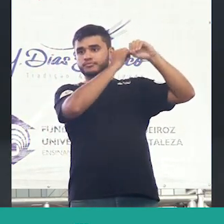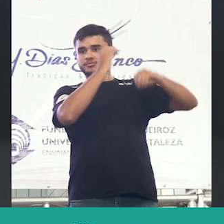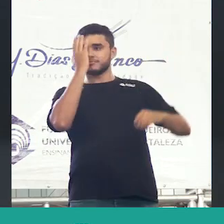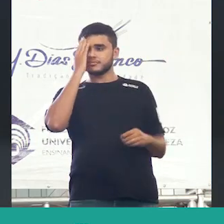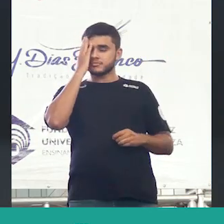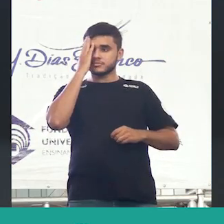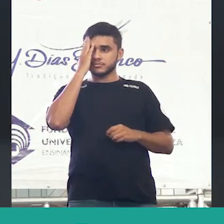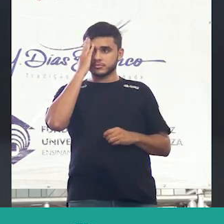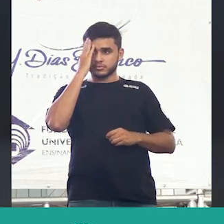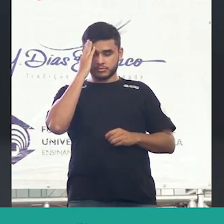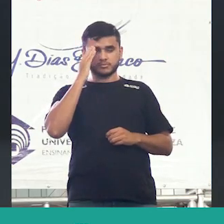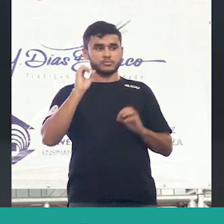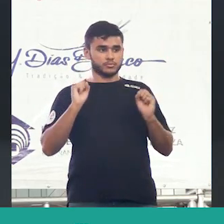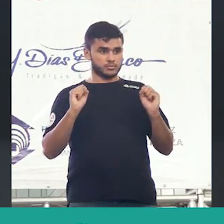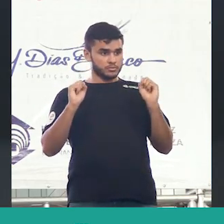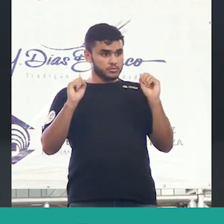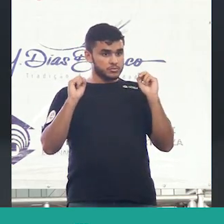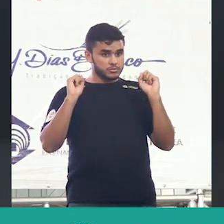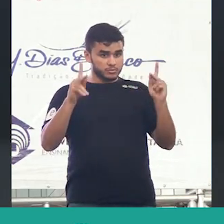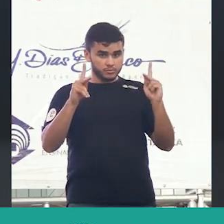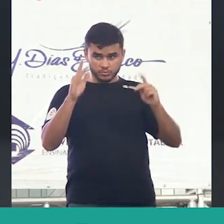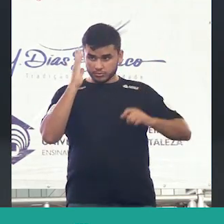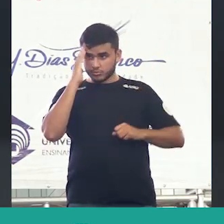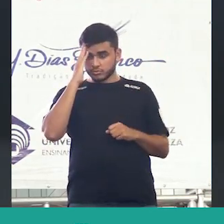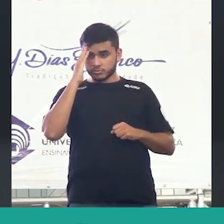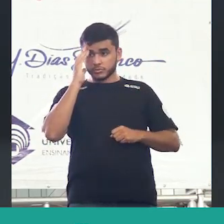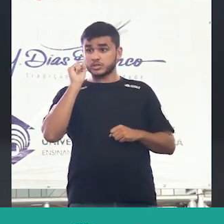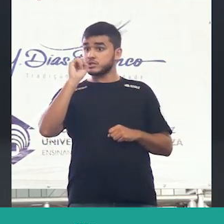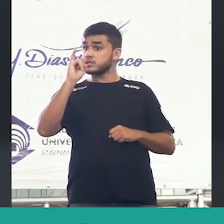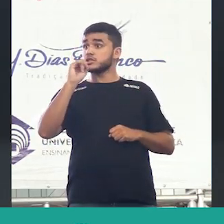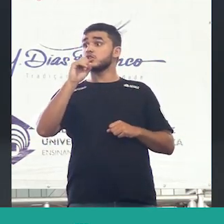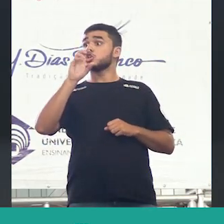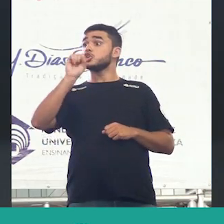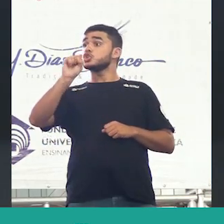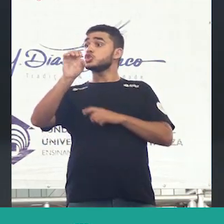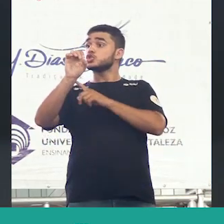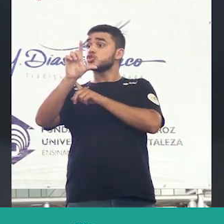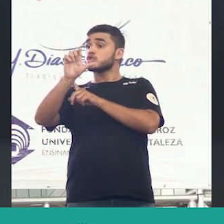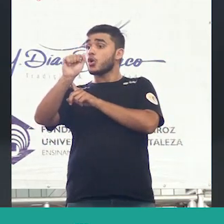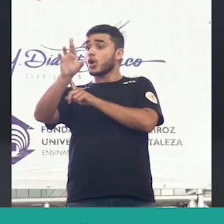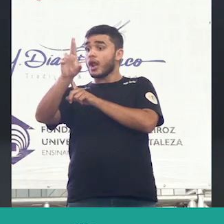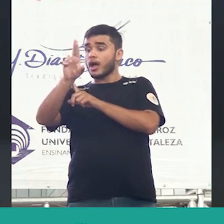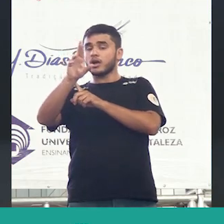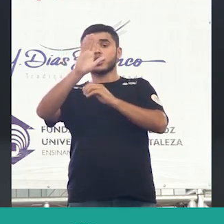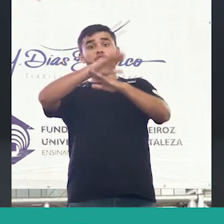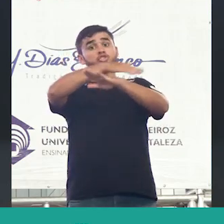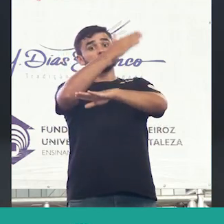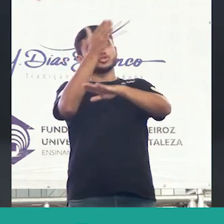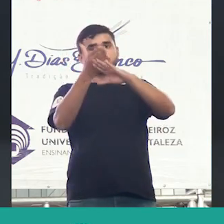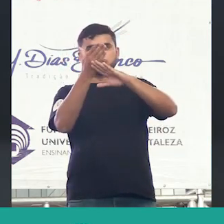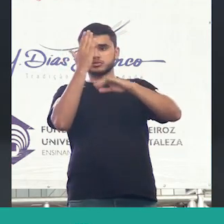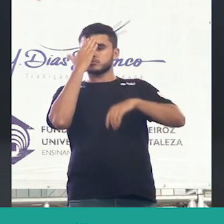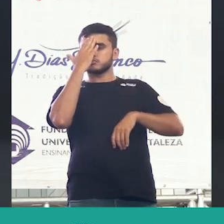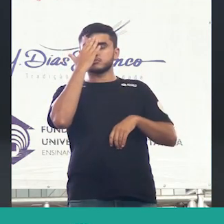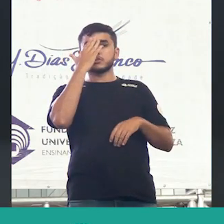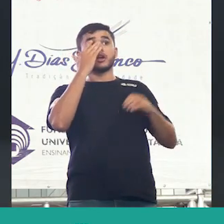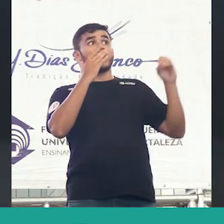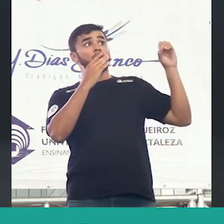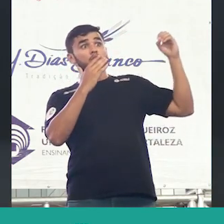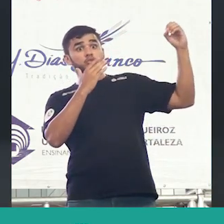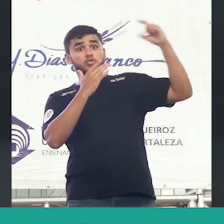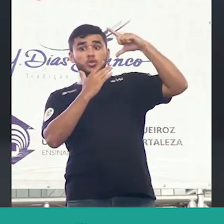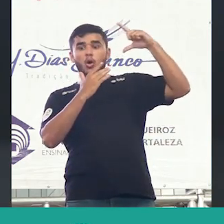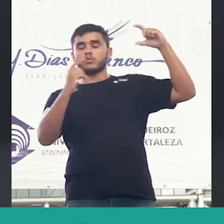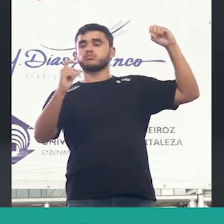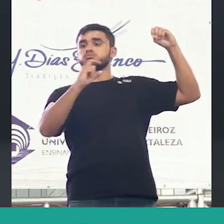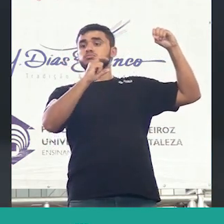Só existe eclipse lunar de noite. É a Terra que tapa. Vocês entenderam ou não? Não está bem legal, pessoal?